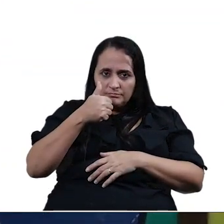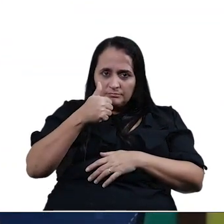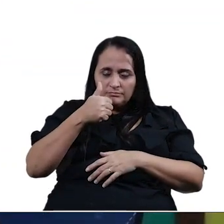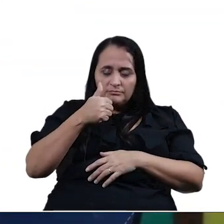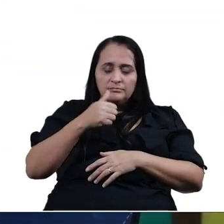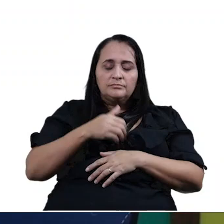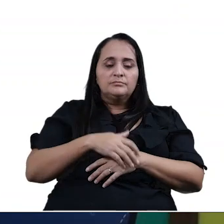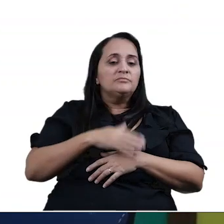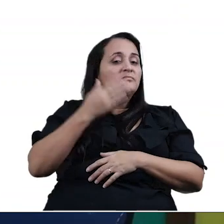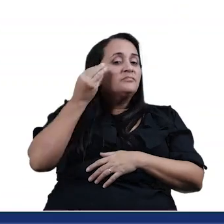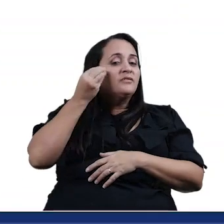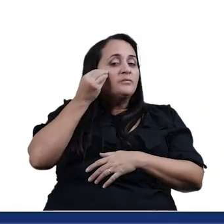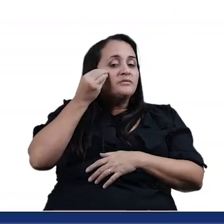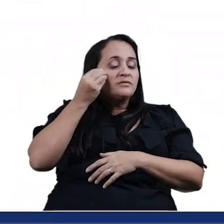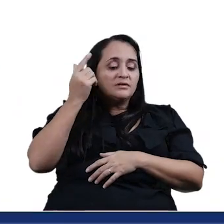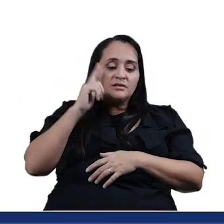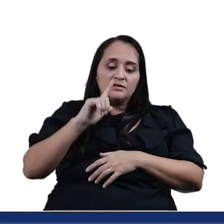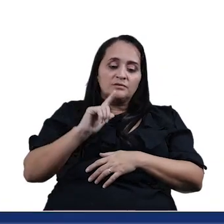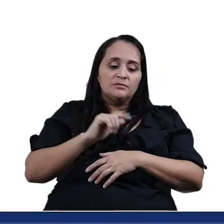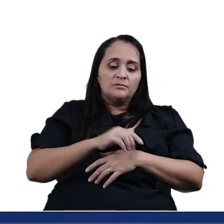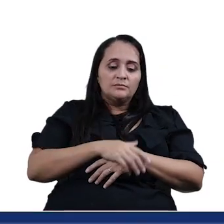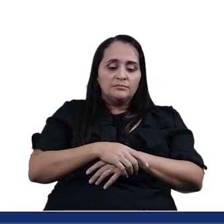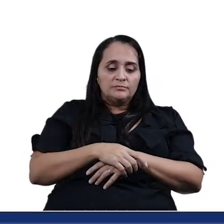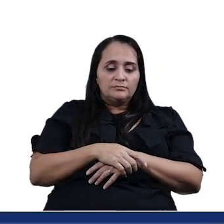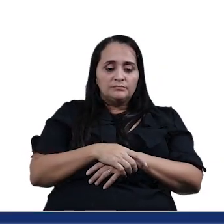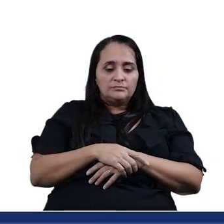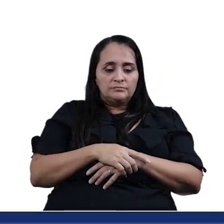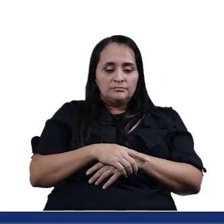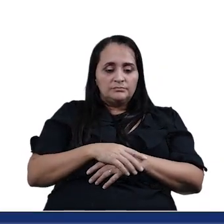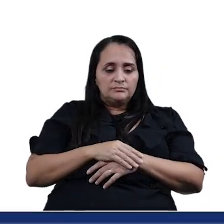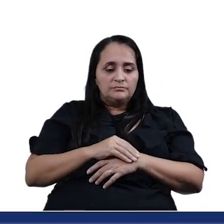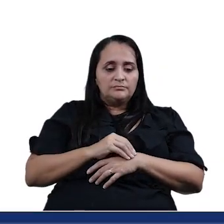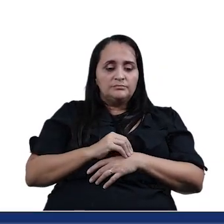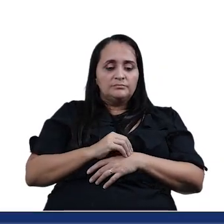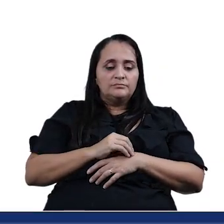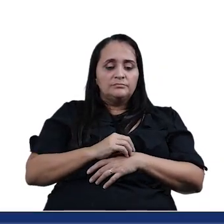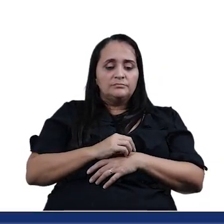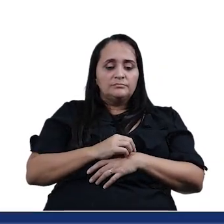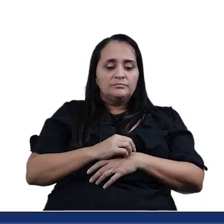Tranquilo? Vamos ver se a gente acertou? Olha lá.